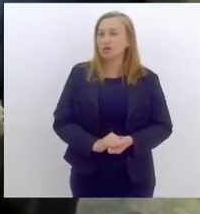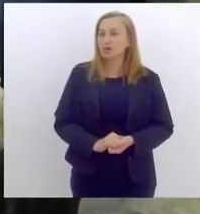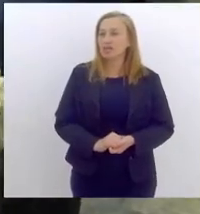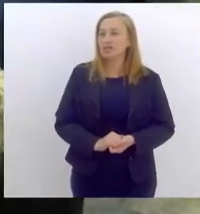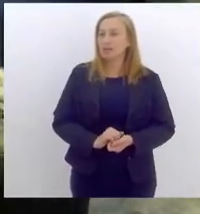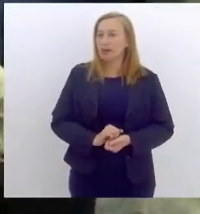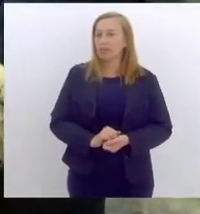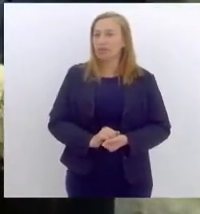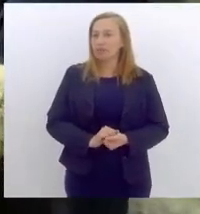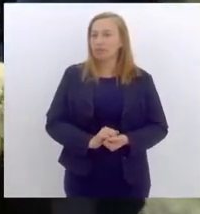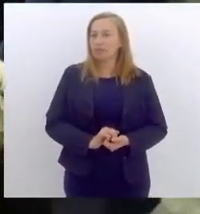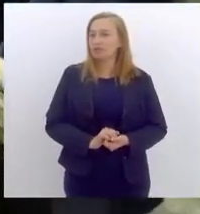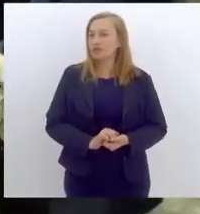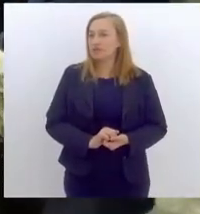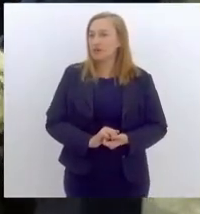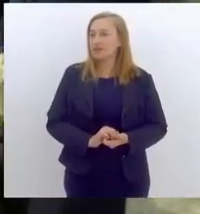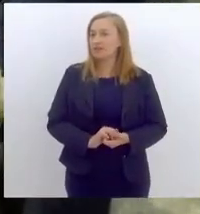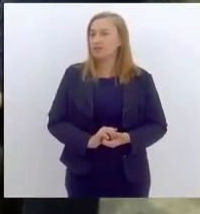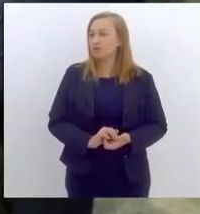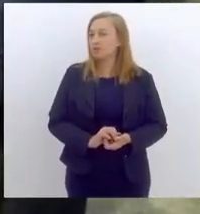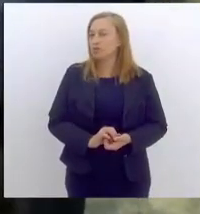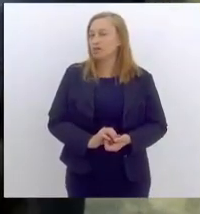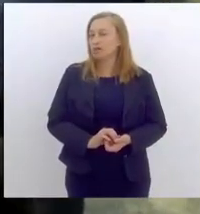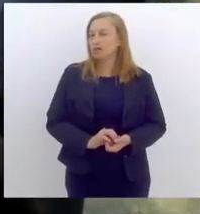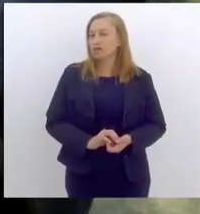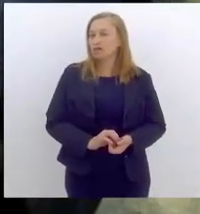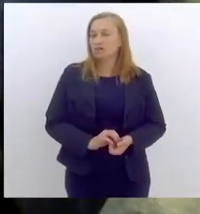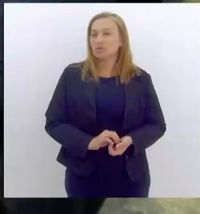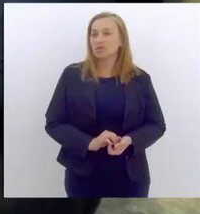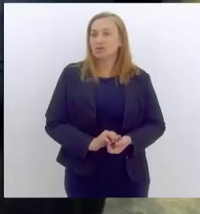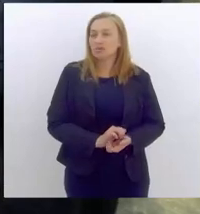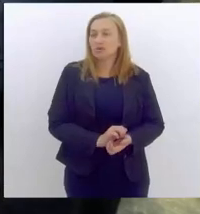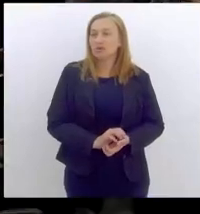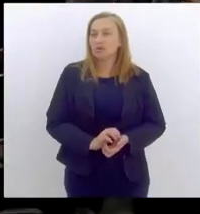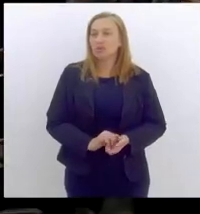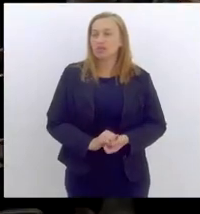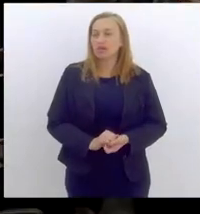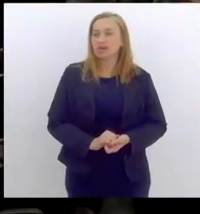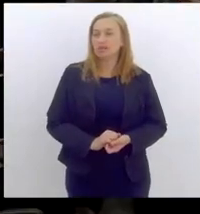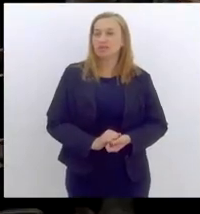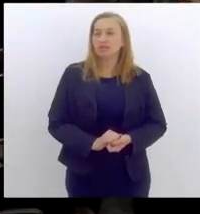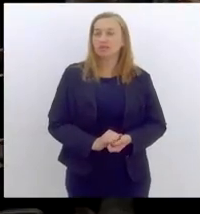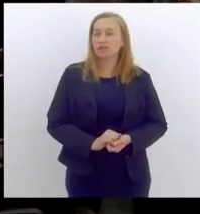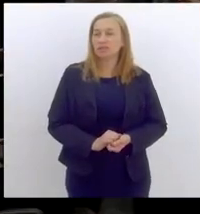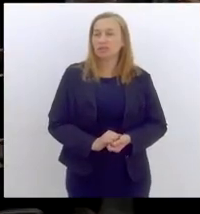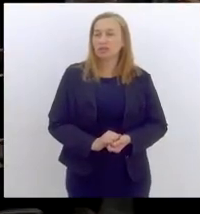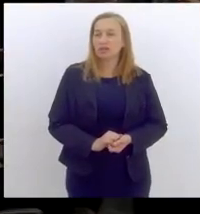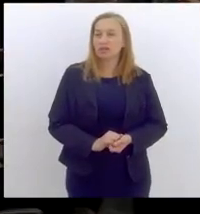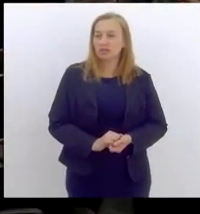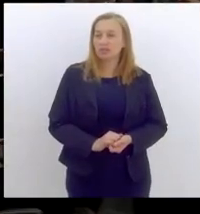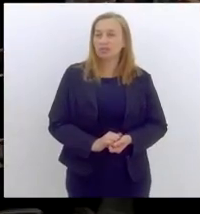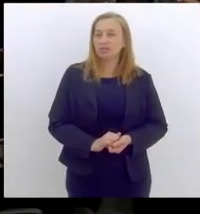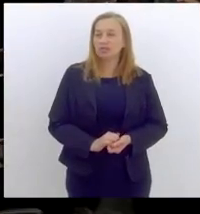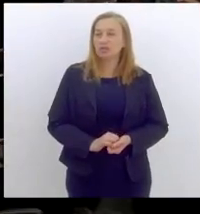Lima vota pela abstenção. Deputado Vinícius Cozzolino.